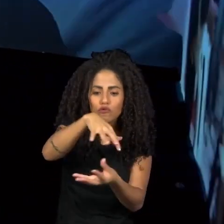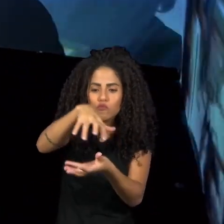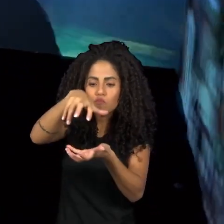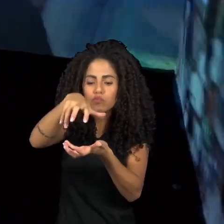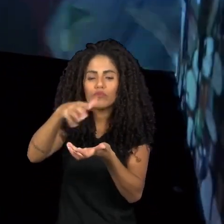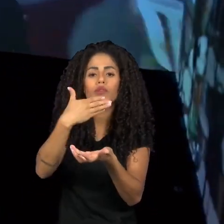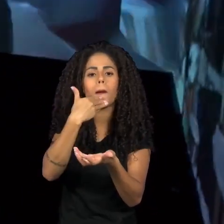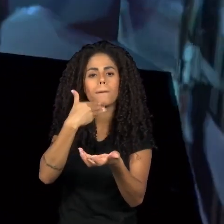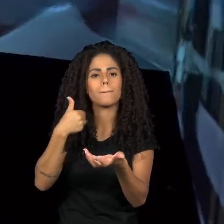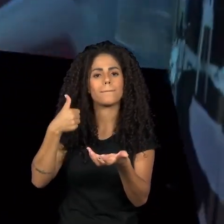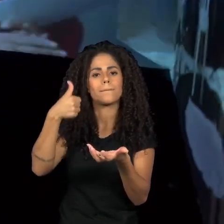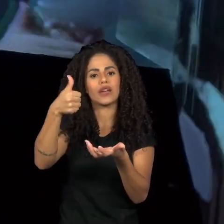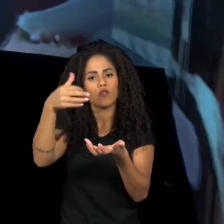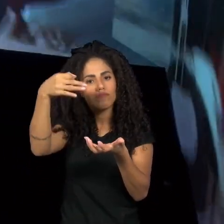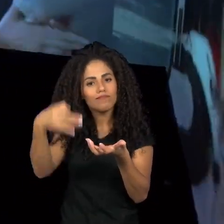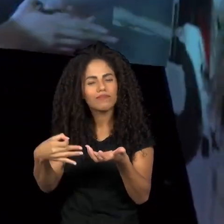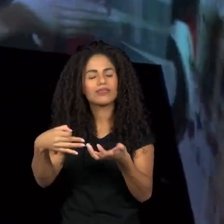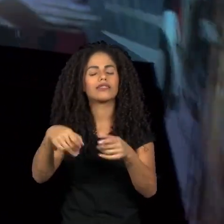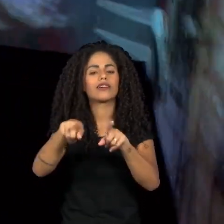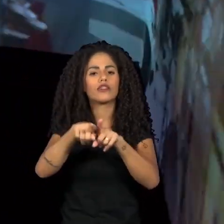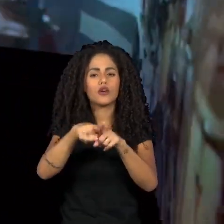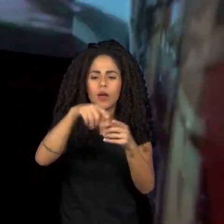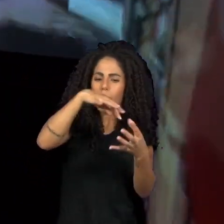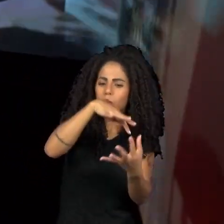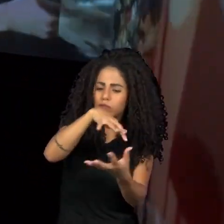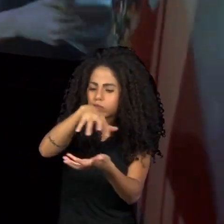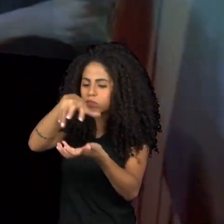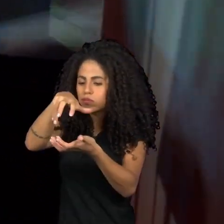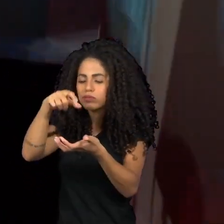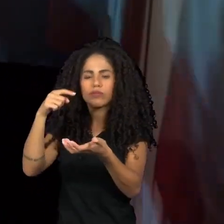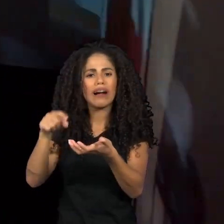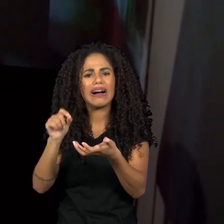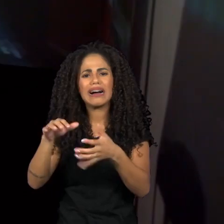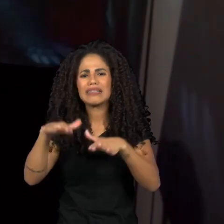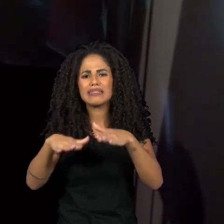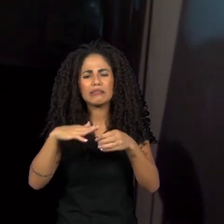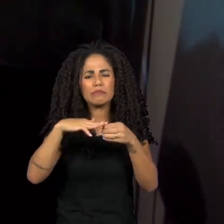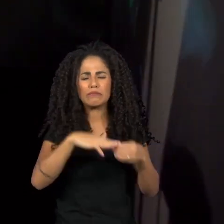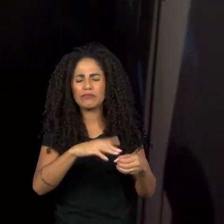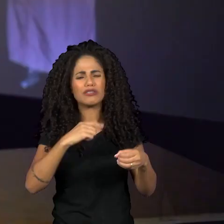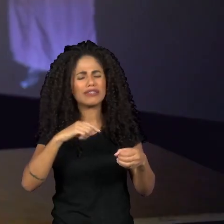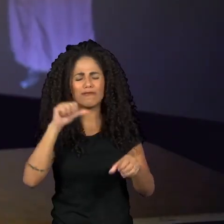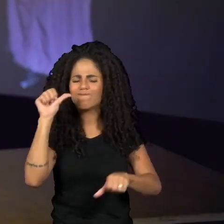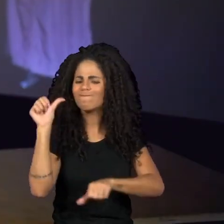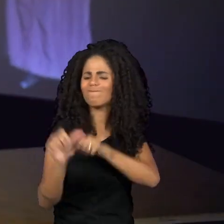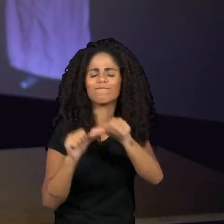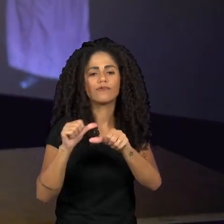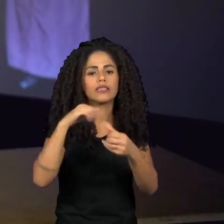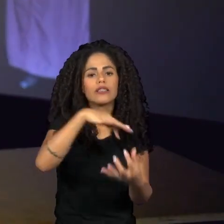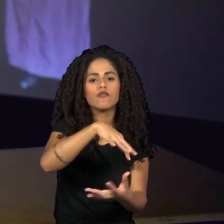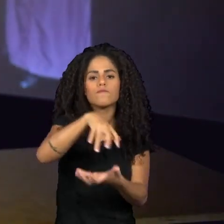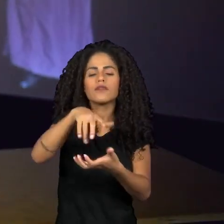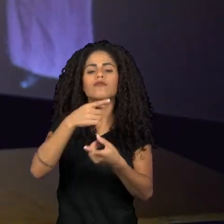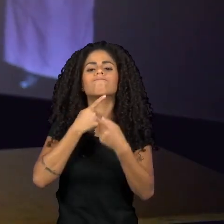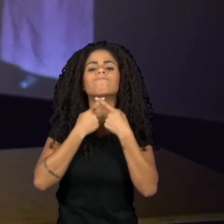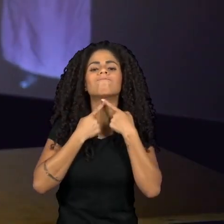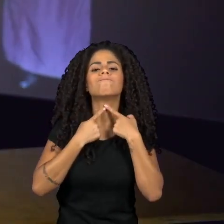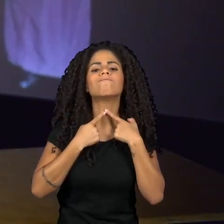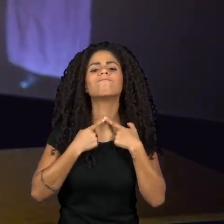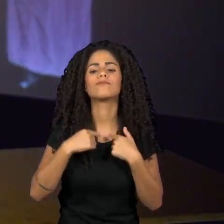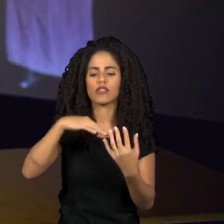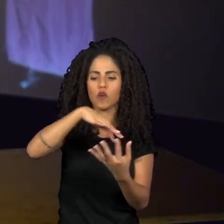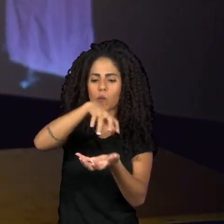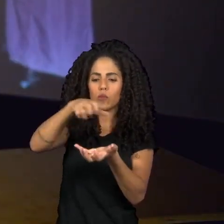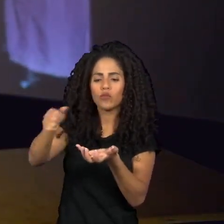é extremamente previsível e um mundo extremamente opressor na sua previsibilidade. Um desejo de inaugurar um outro